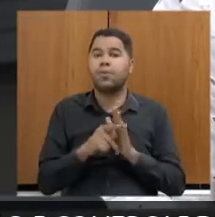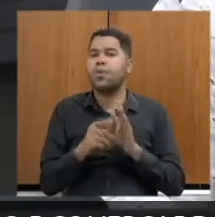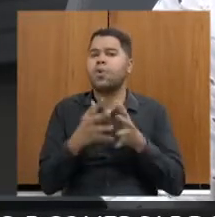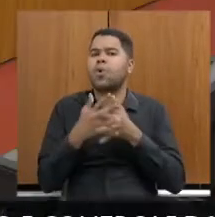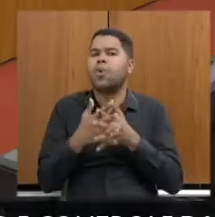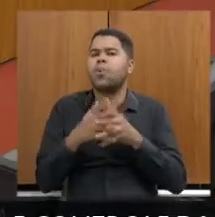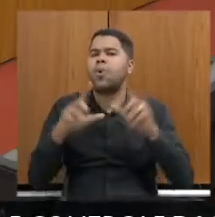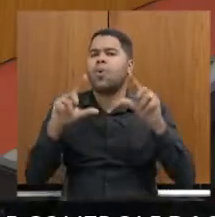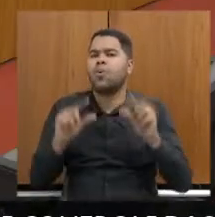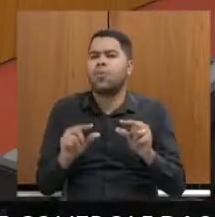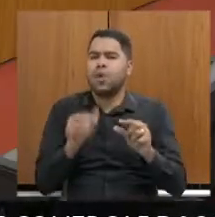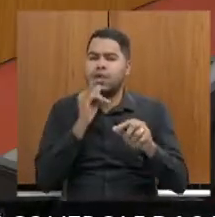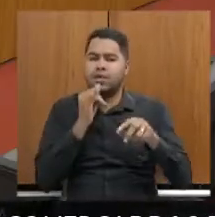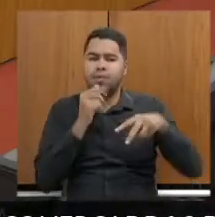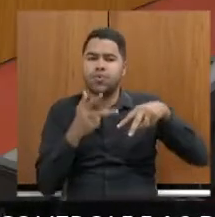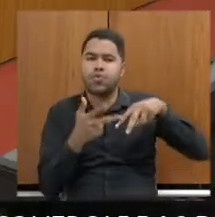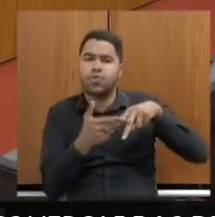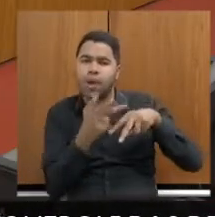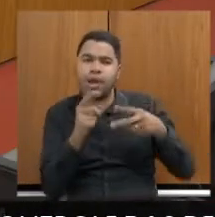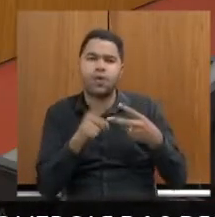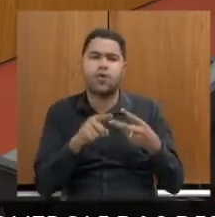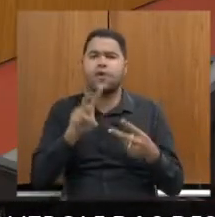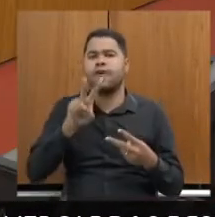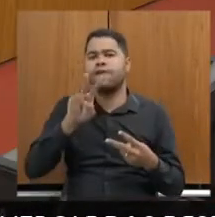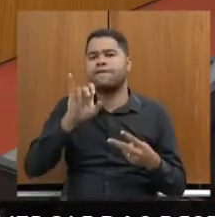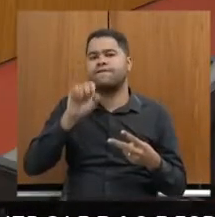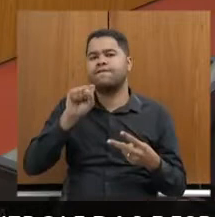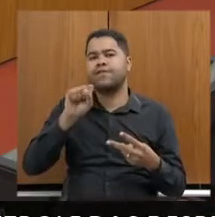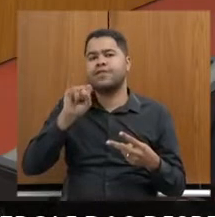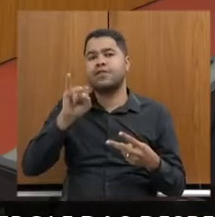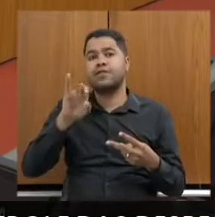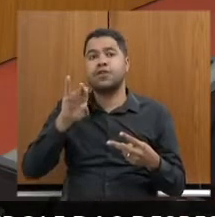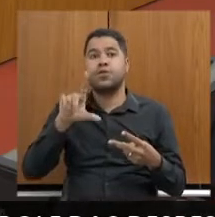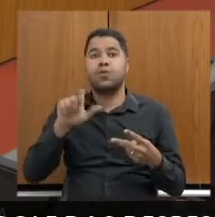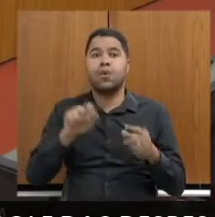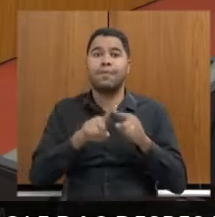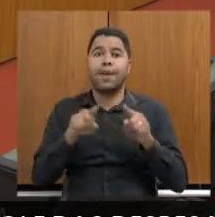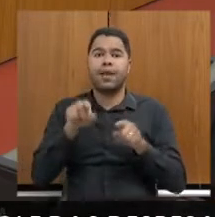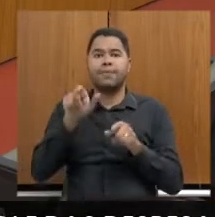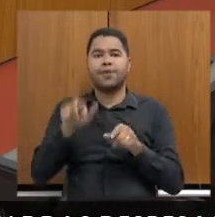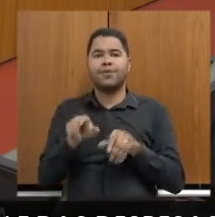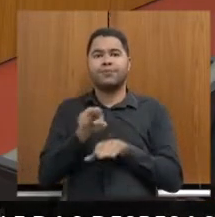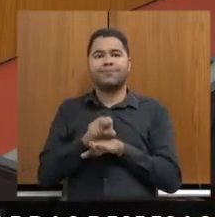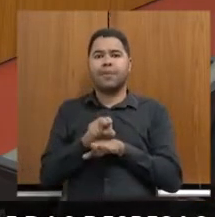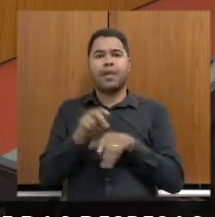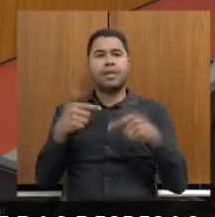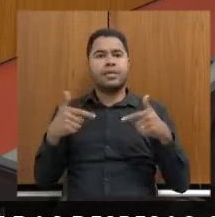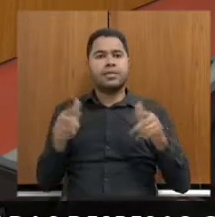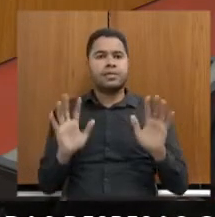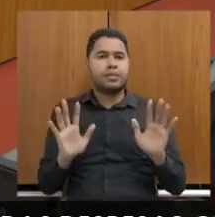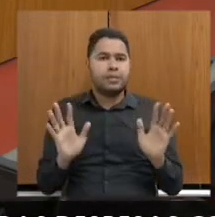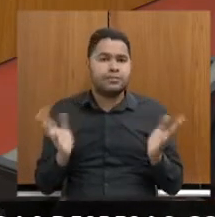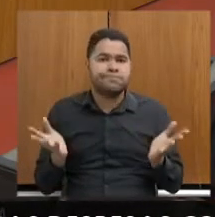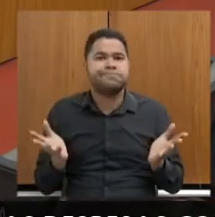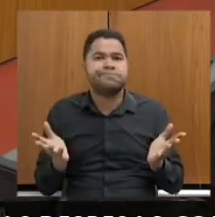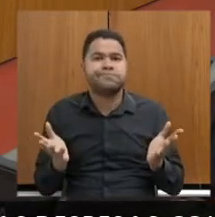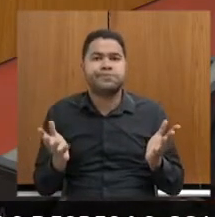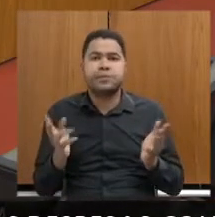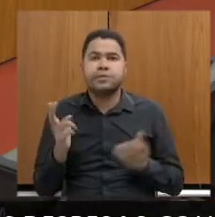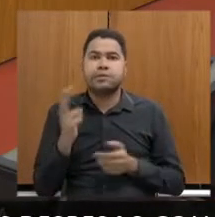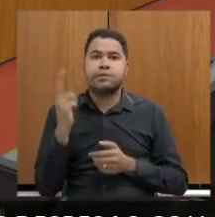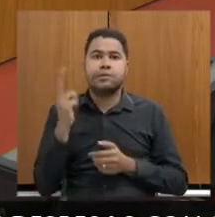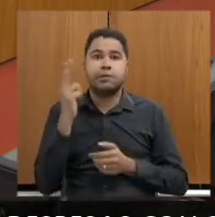em uma cirurgia de joelho uma vesícula mas que ao mesmo tempo em capacitar a pessoa para o trabalho e muitas vezes aqui eu